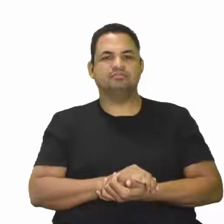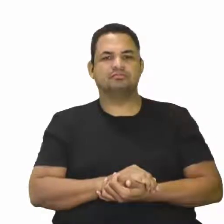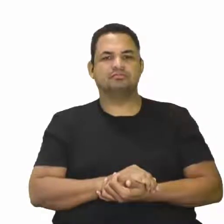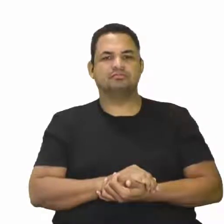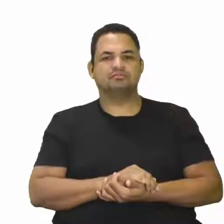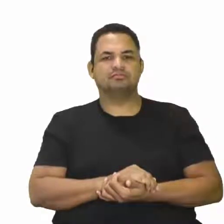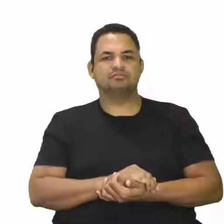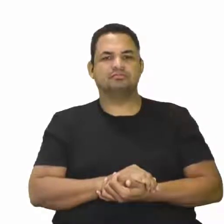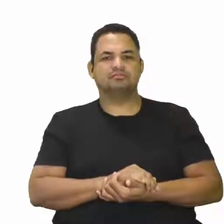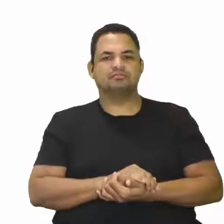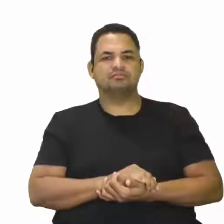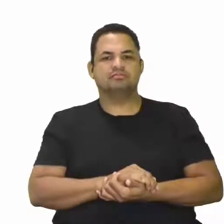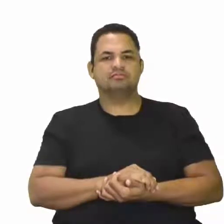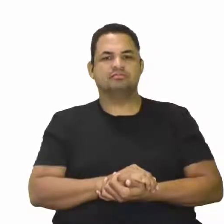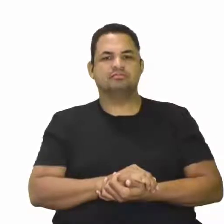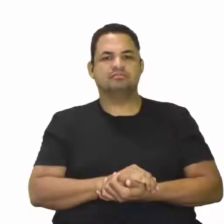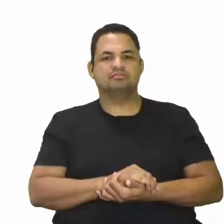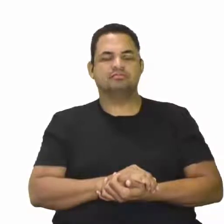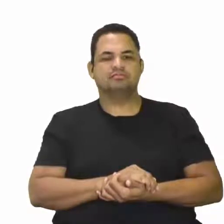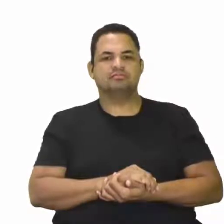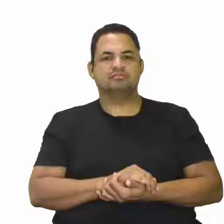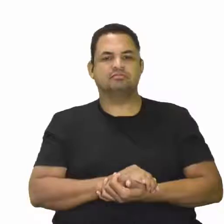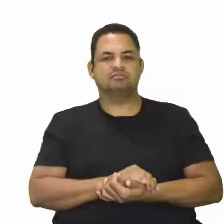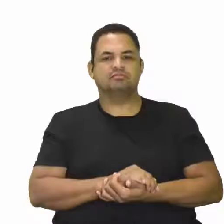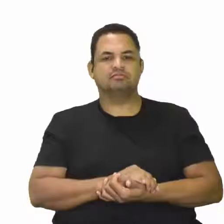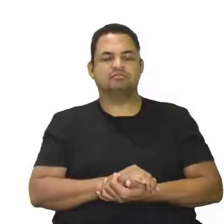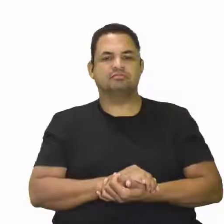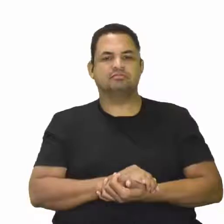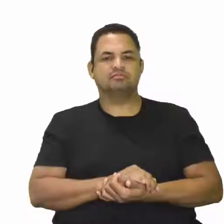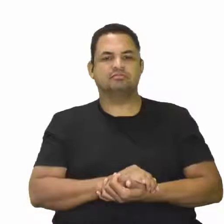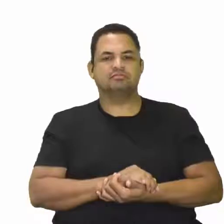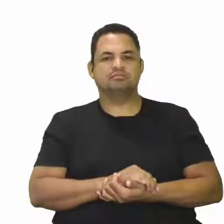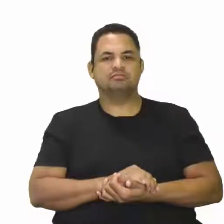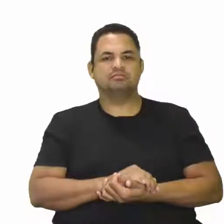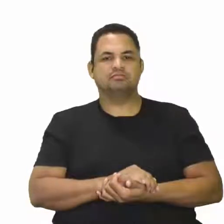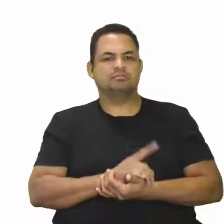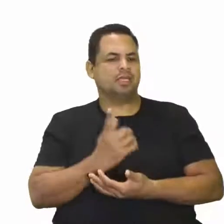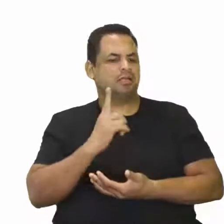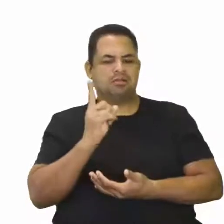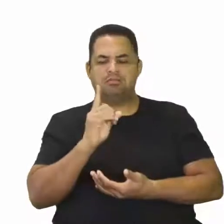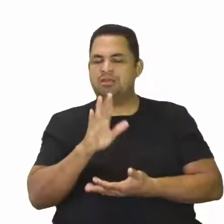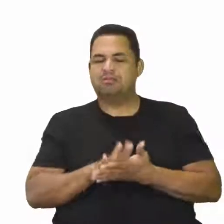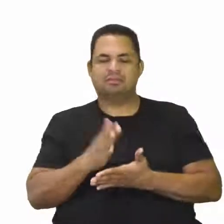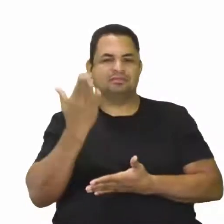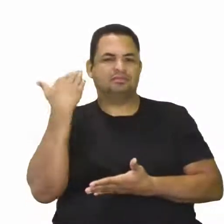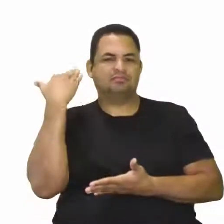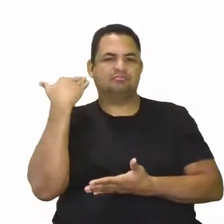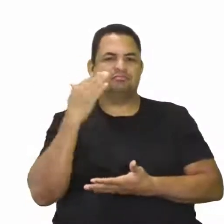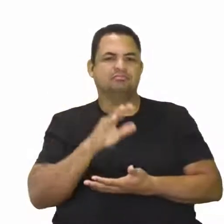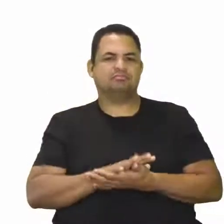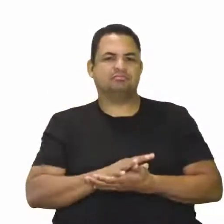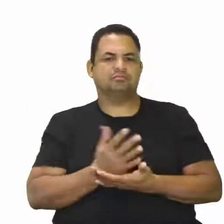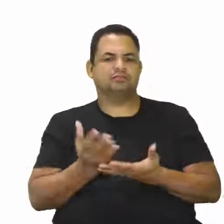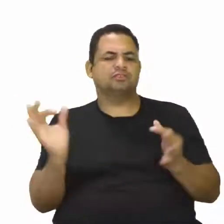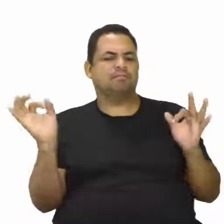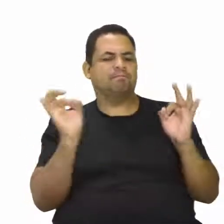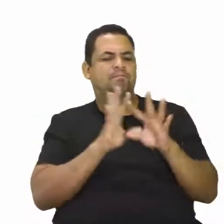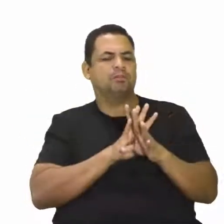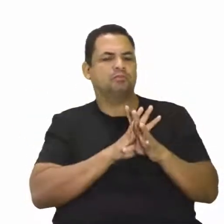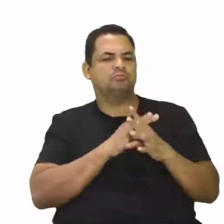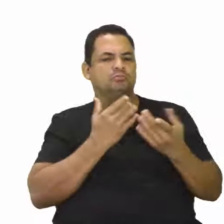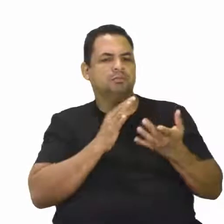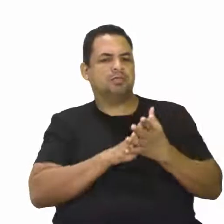el joystick y usted con las teclas. Já não é como antes. Você está pronto para um